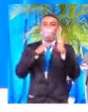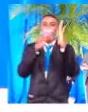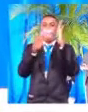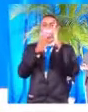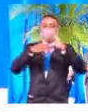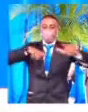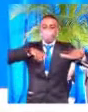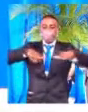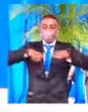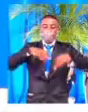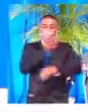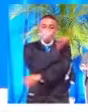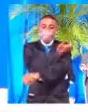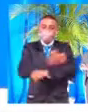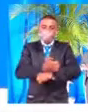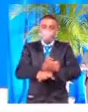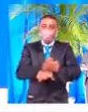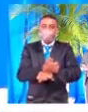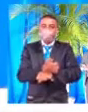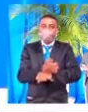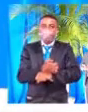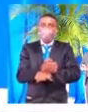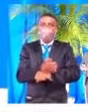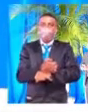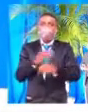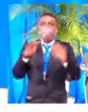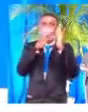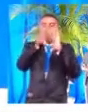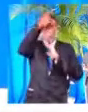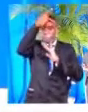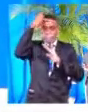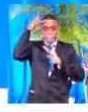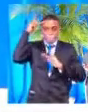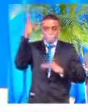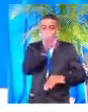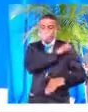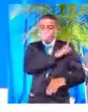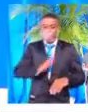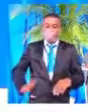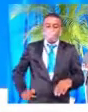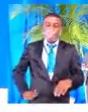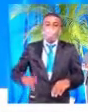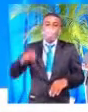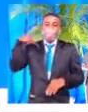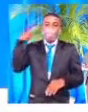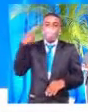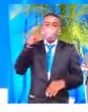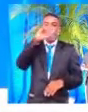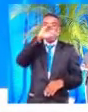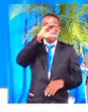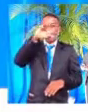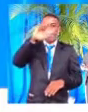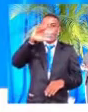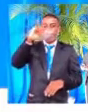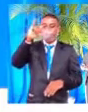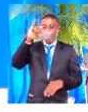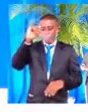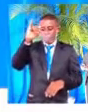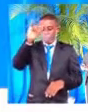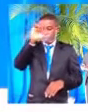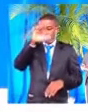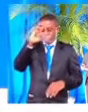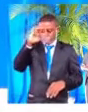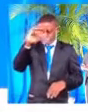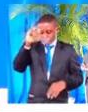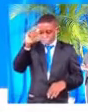os trabalhadores da educação, a toda a equipe de governo do prefeito Clei Lima e a todos